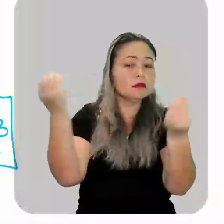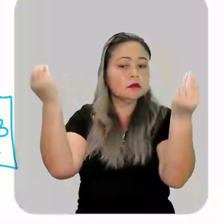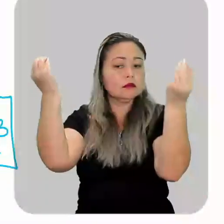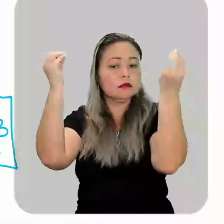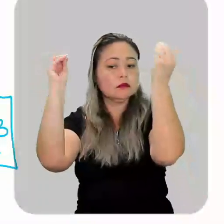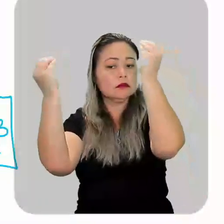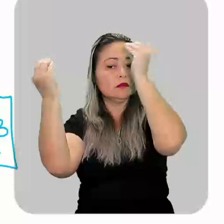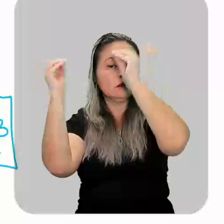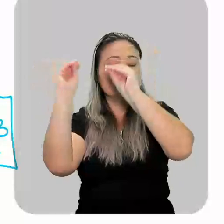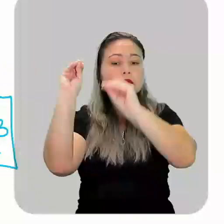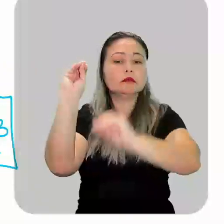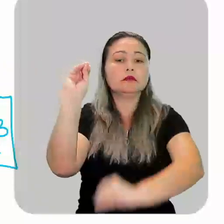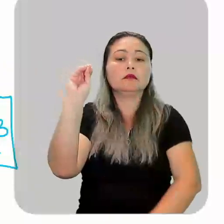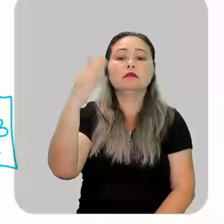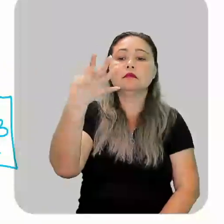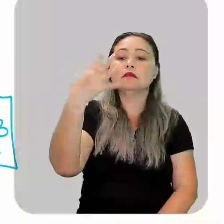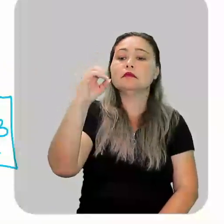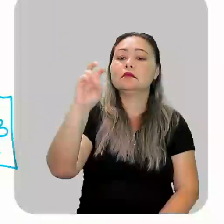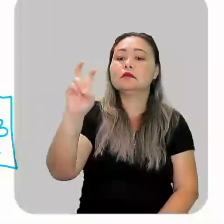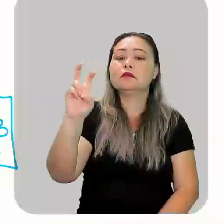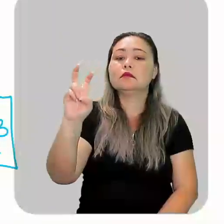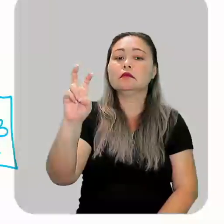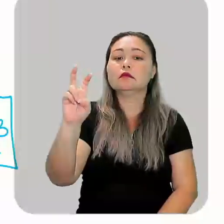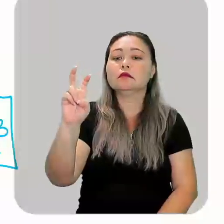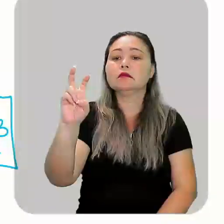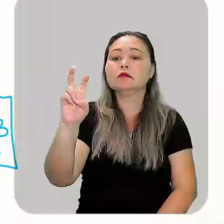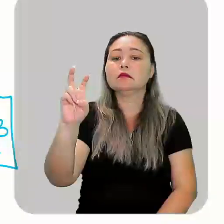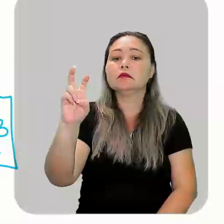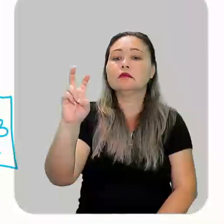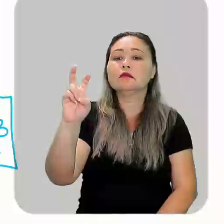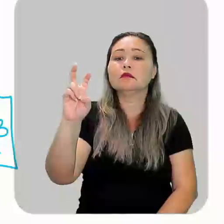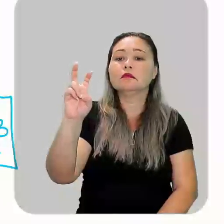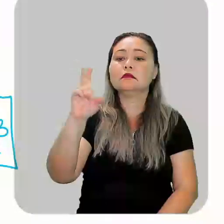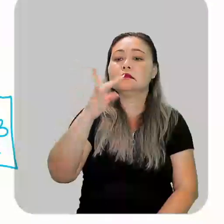então. Quem é o total? 405. O volume do